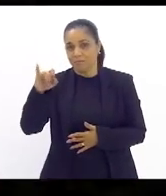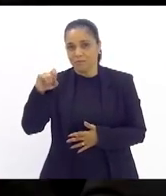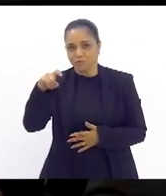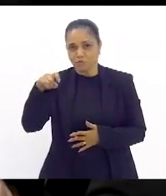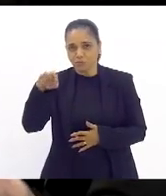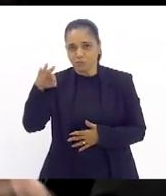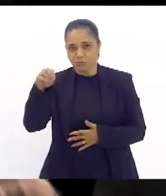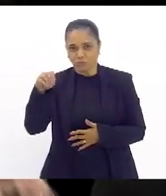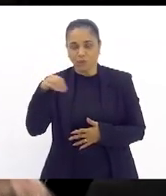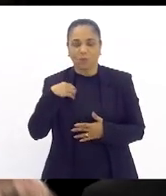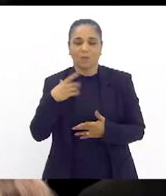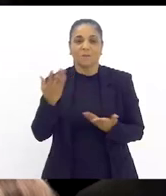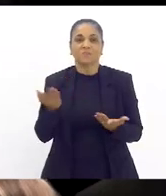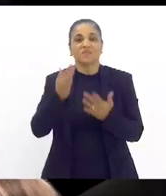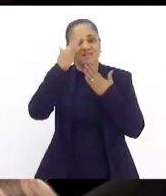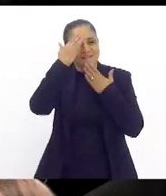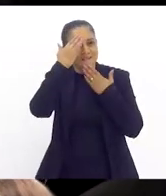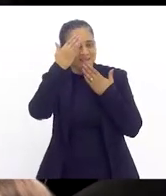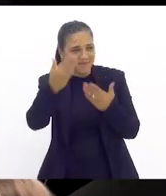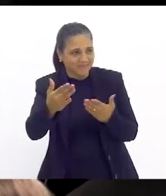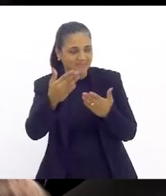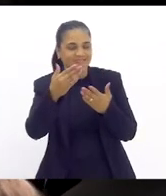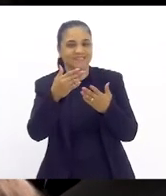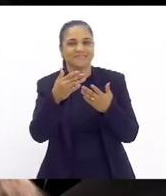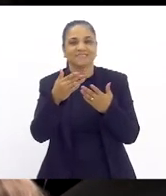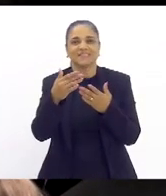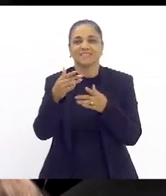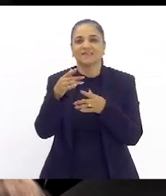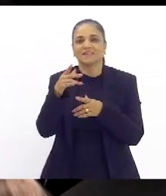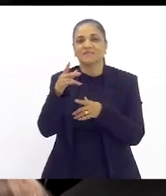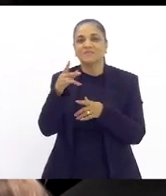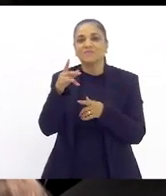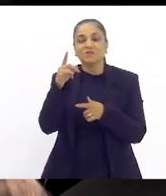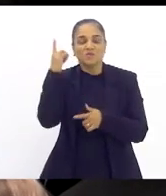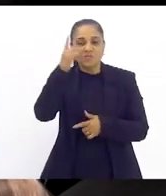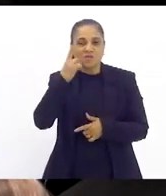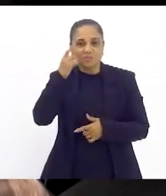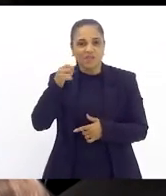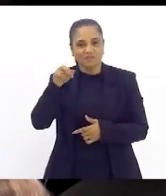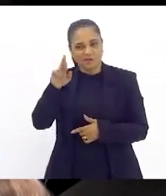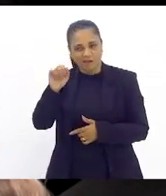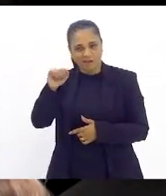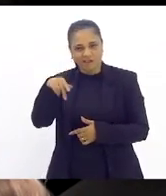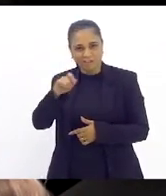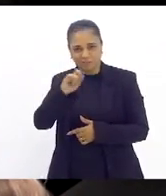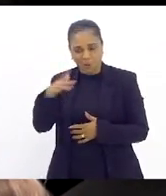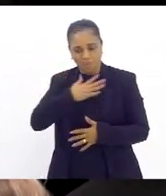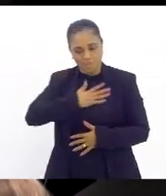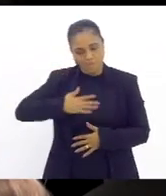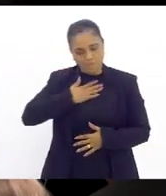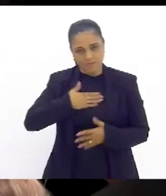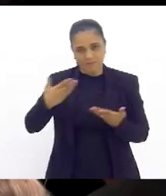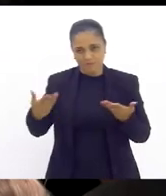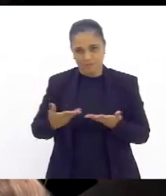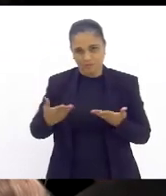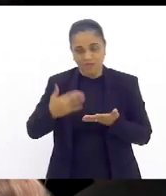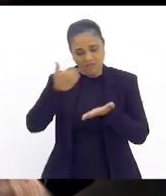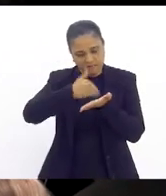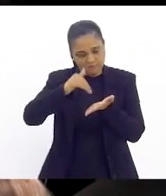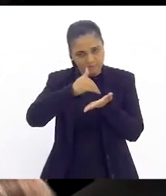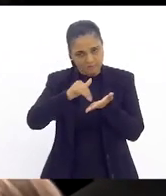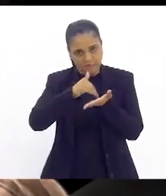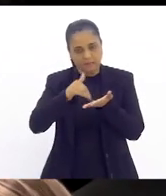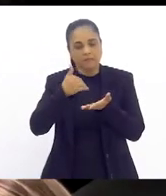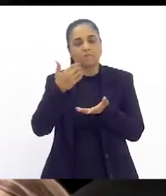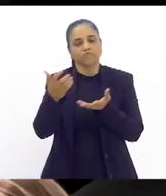só para agradecer mais uma vez Deputado Thiago Rangel prazer estar com vocês aqui é a secretaria tá sempre à disposição